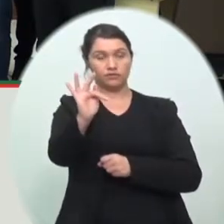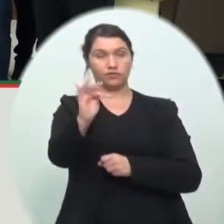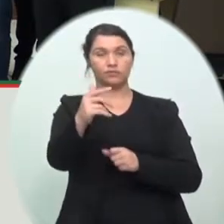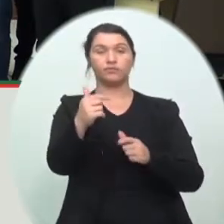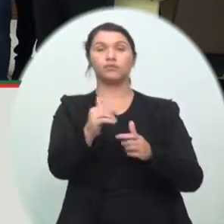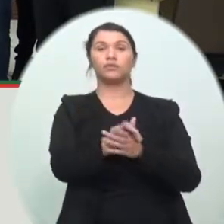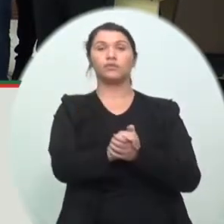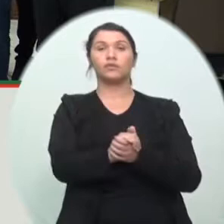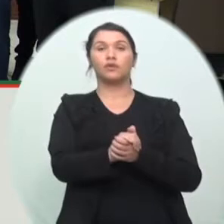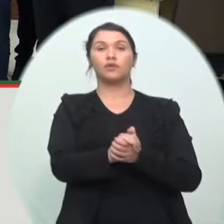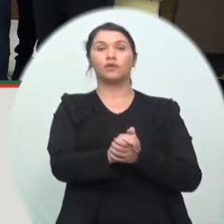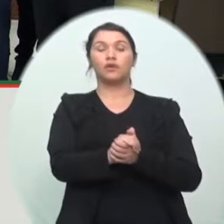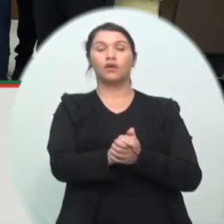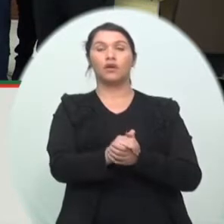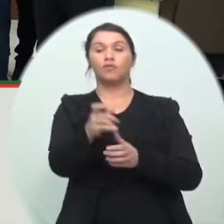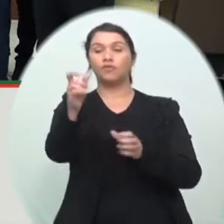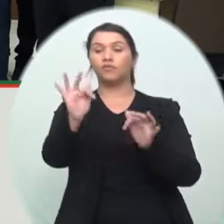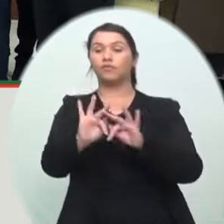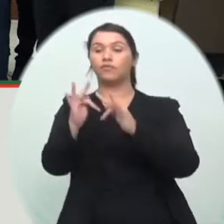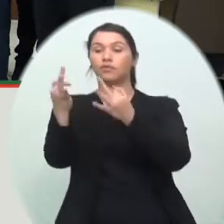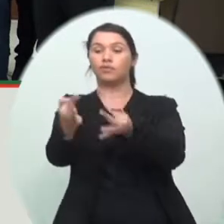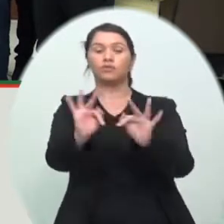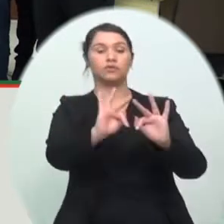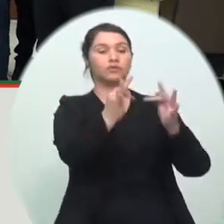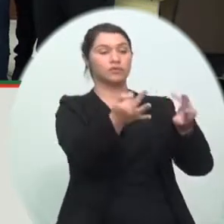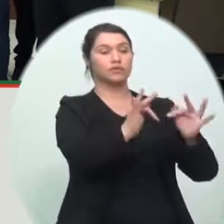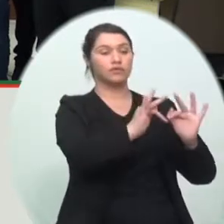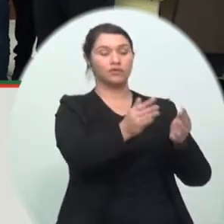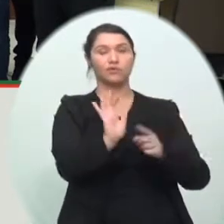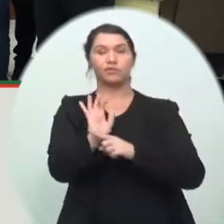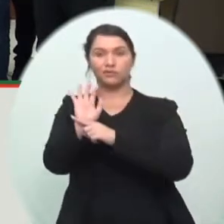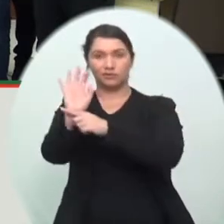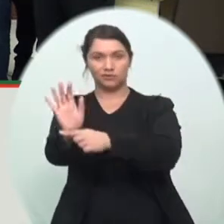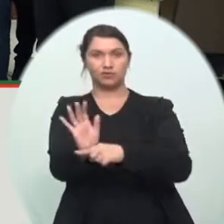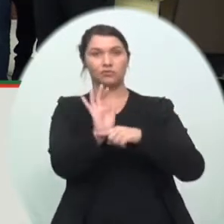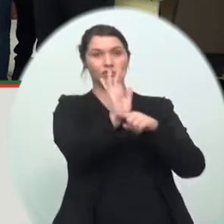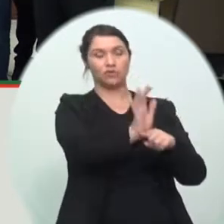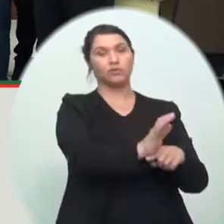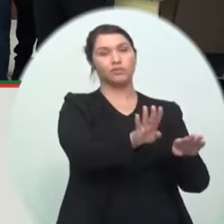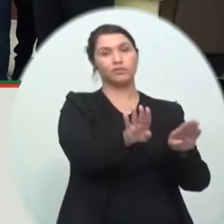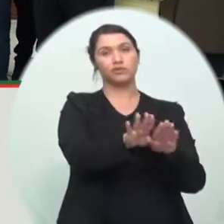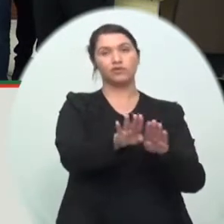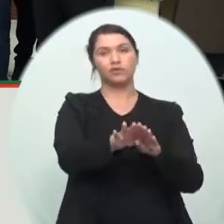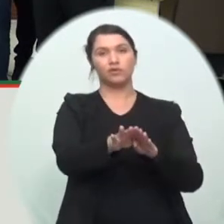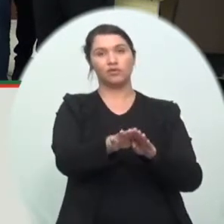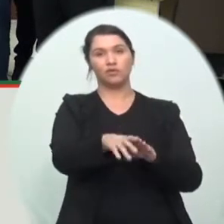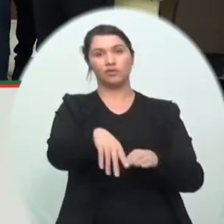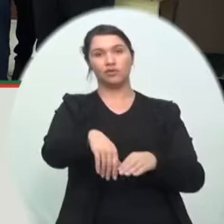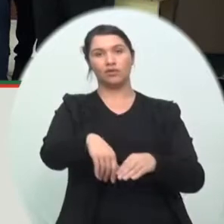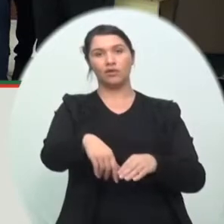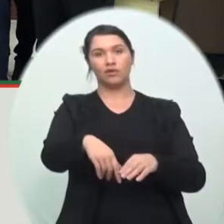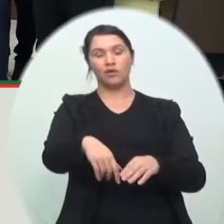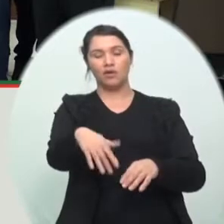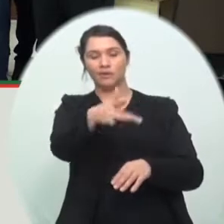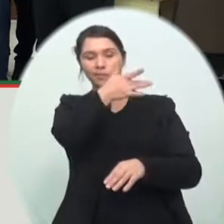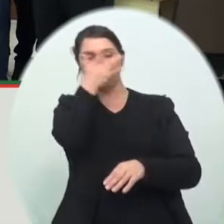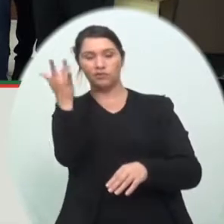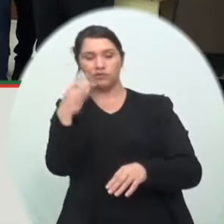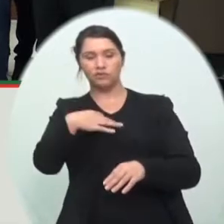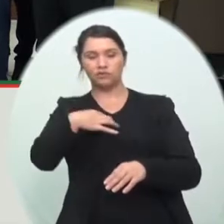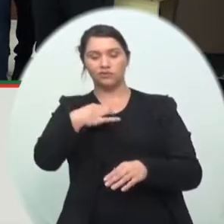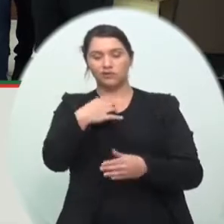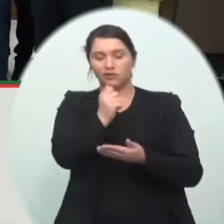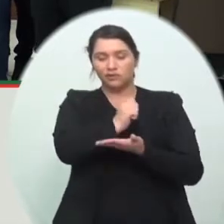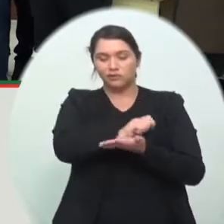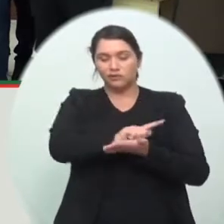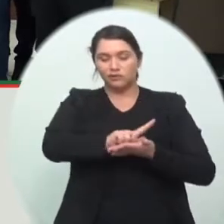famílias, quanto também nos purifica, quem está ajudando, porque ver o brilho no olhar da